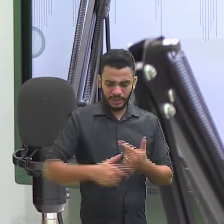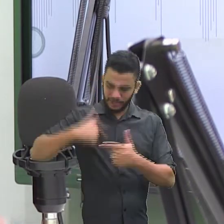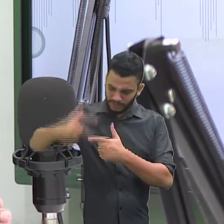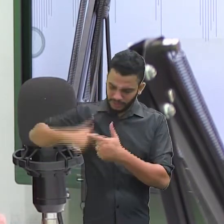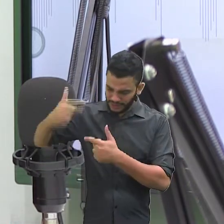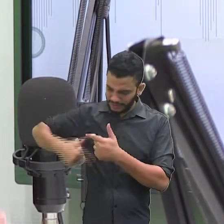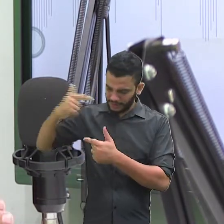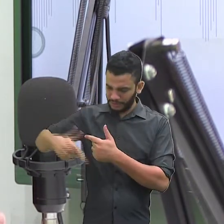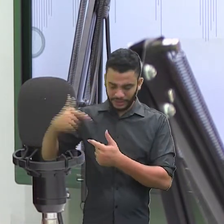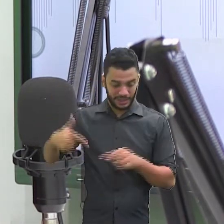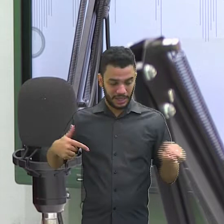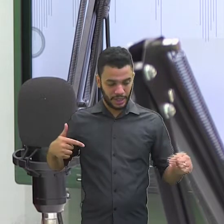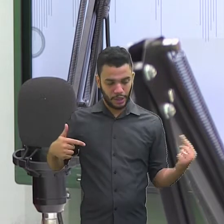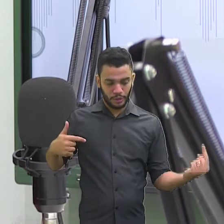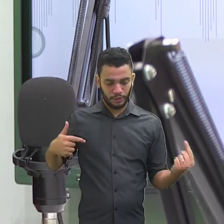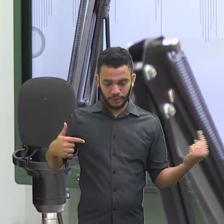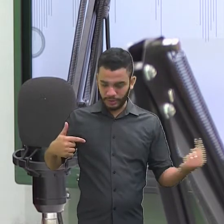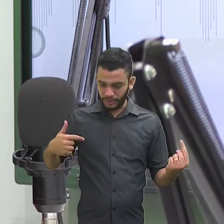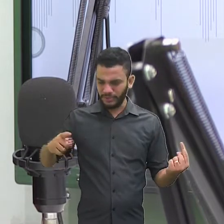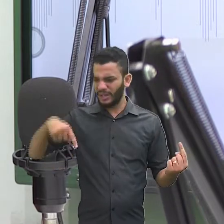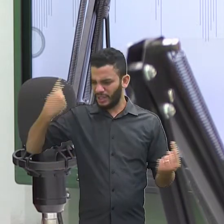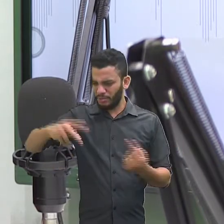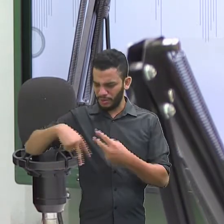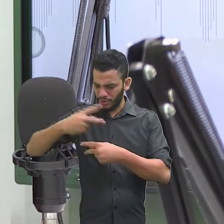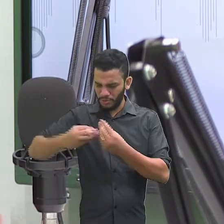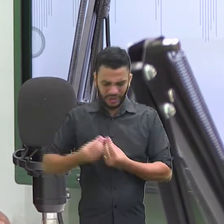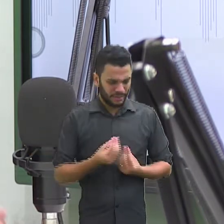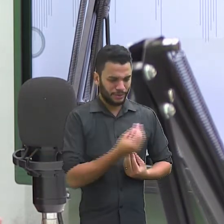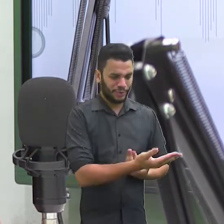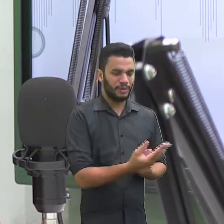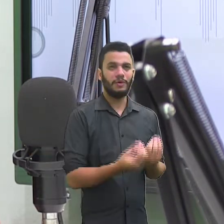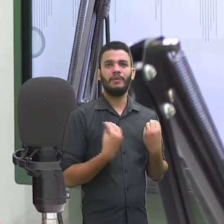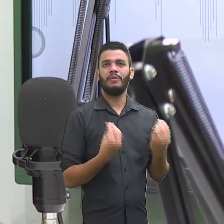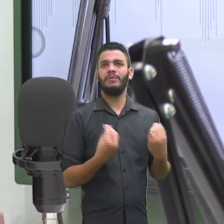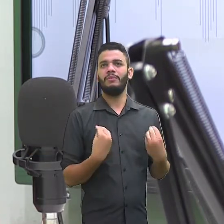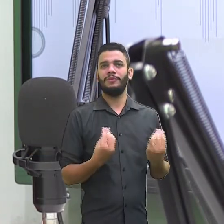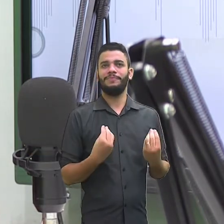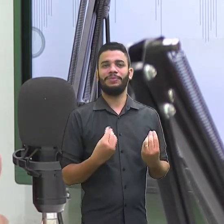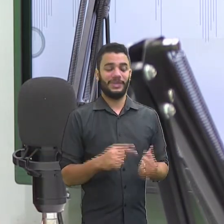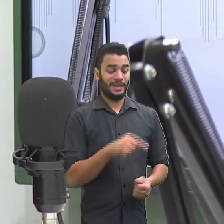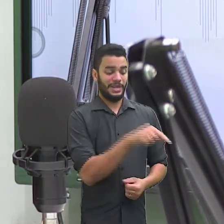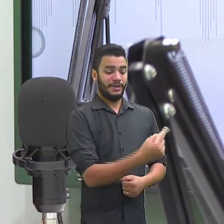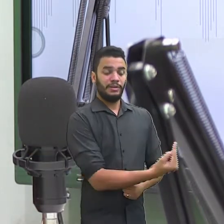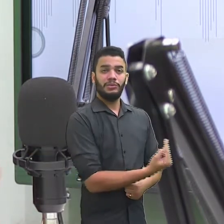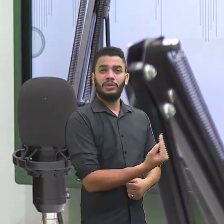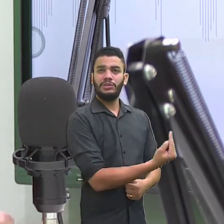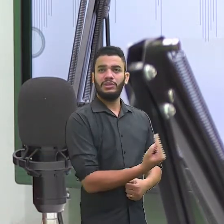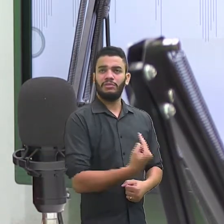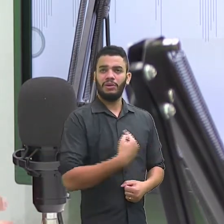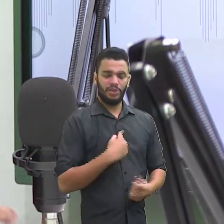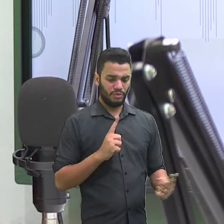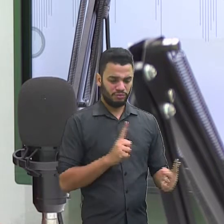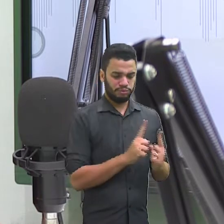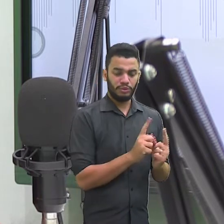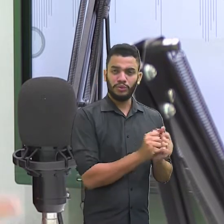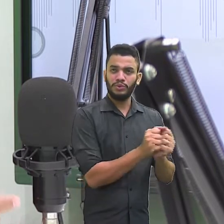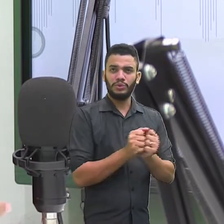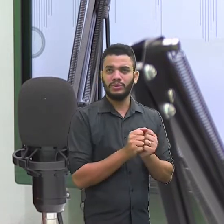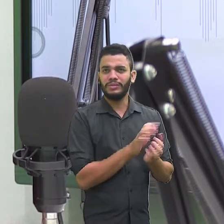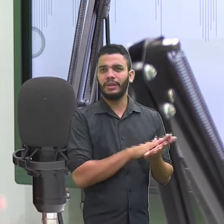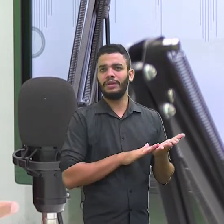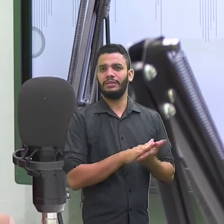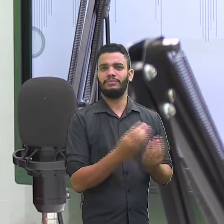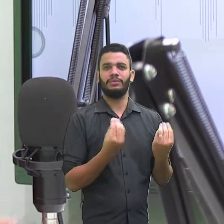disso. Filhos órfãos de pais vivos. Os pais estão vivos. Mas estes filhos nunca que podem contar com seus pais, não